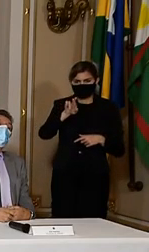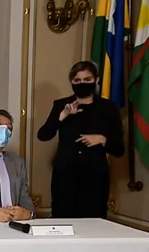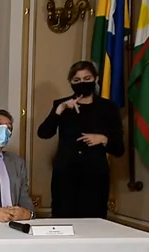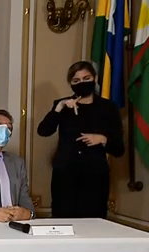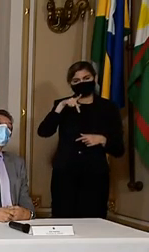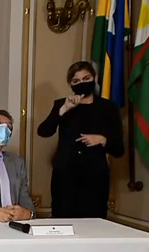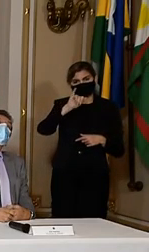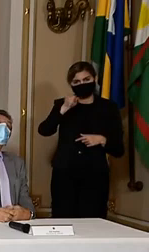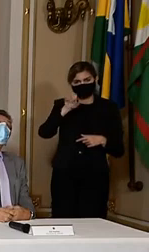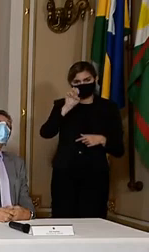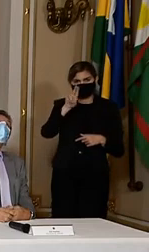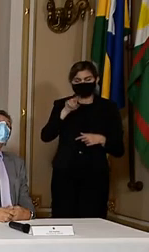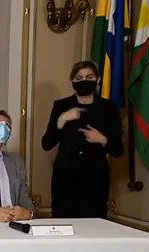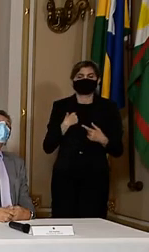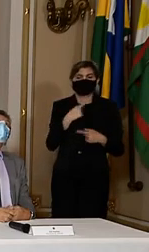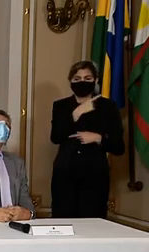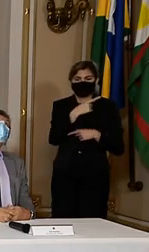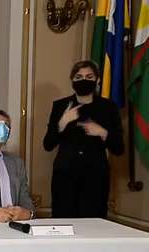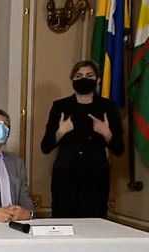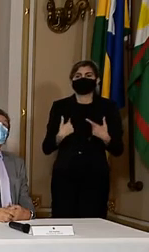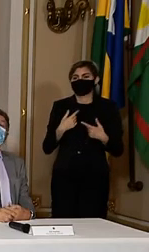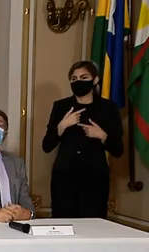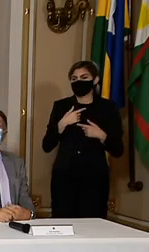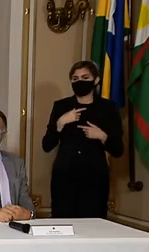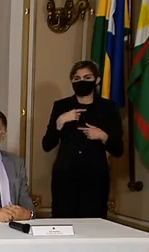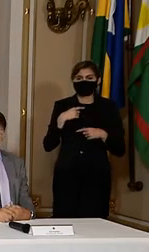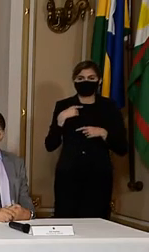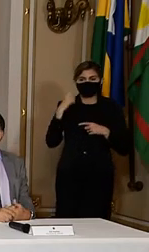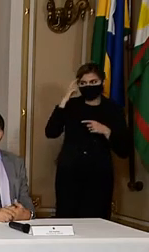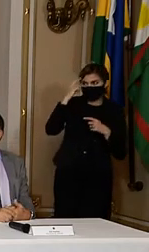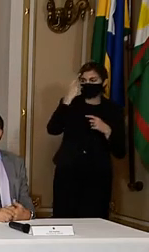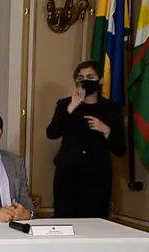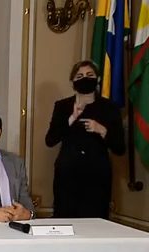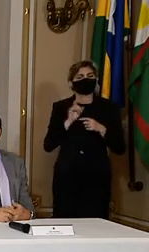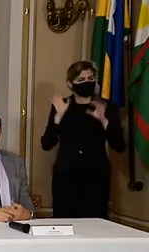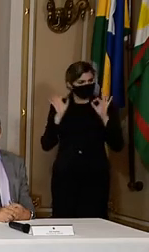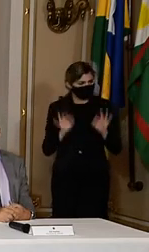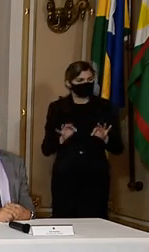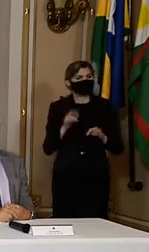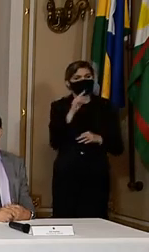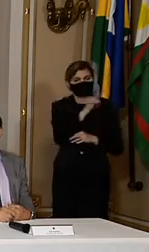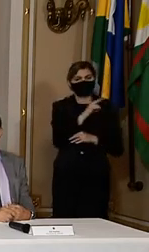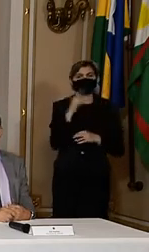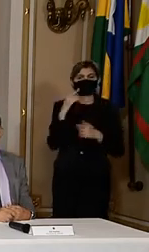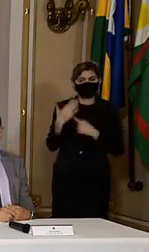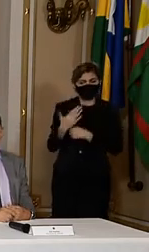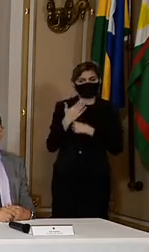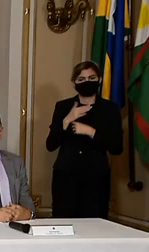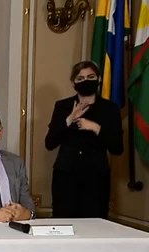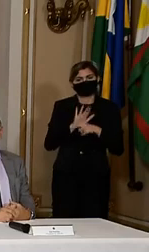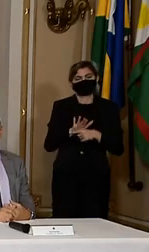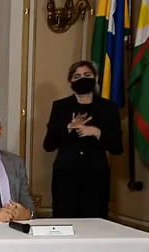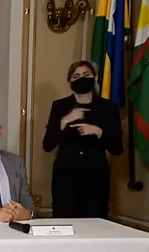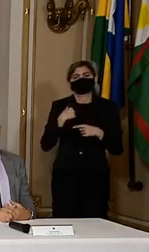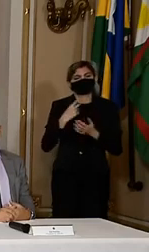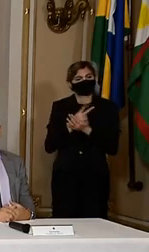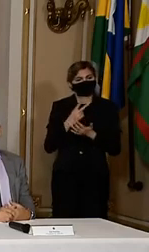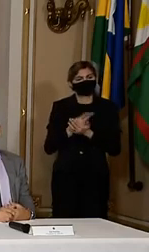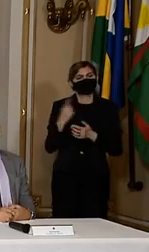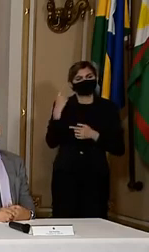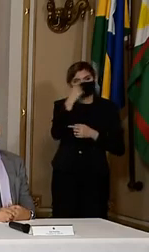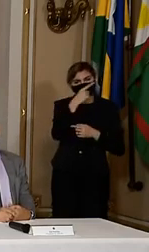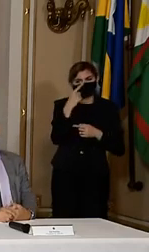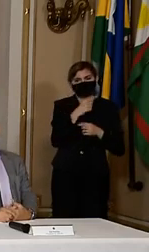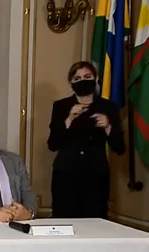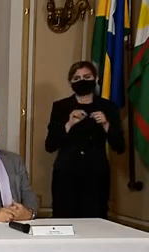e eu não tenho dúvida patriota aqui você por ser da região vai nos ajudar muito como sempre ajudou